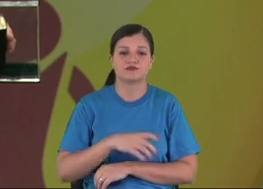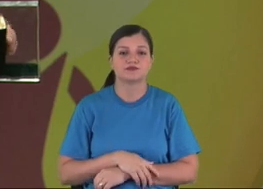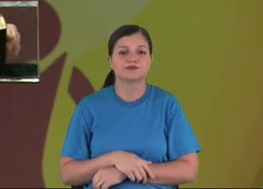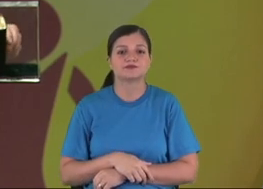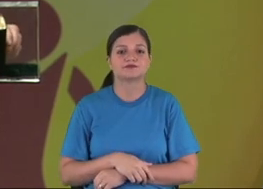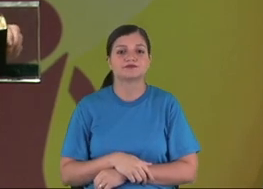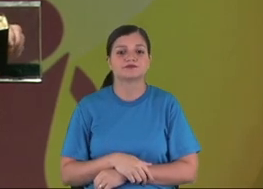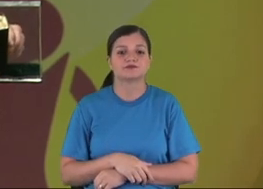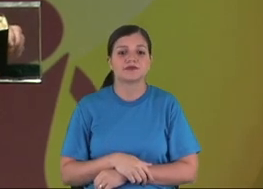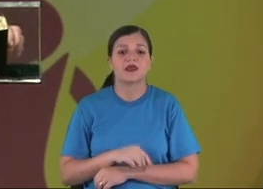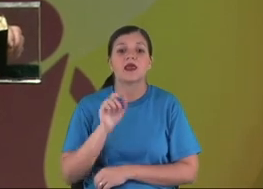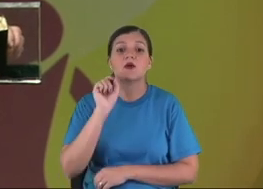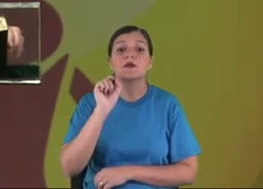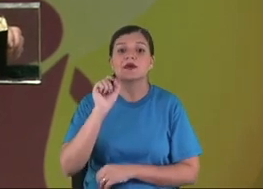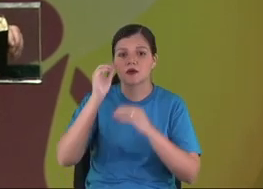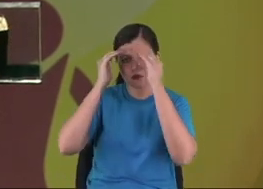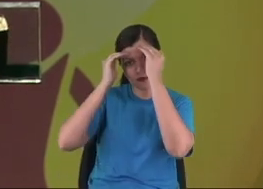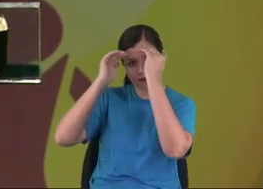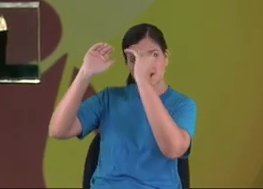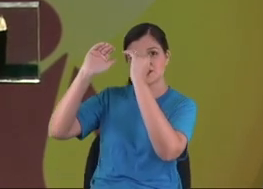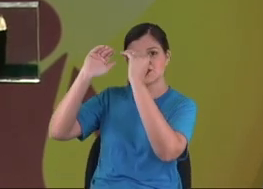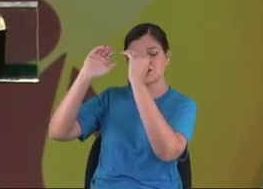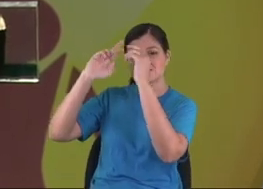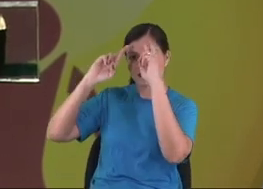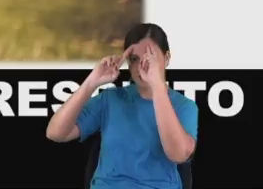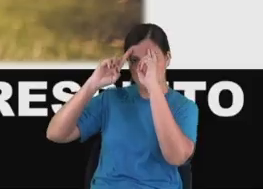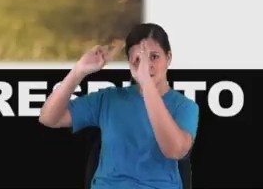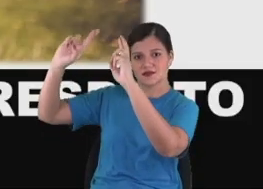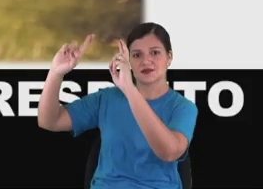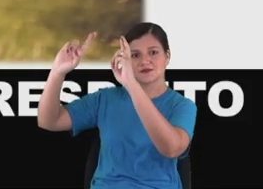é obediência e respeito aos pais.